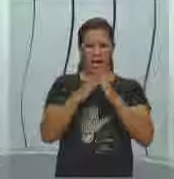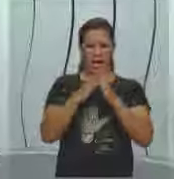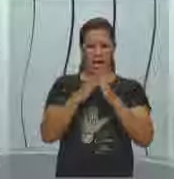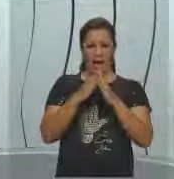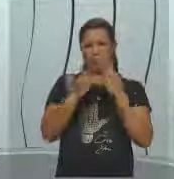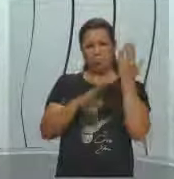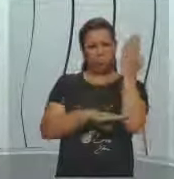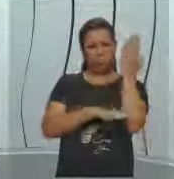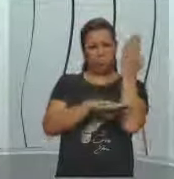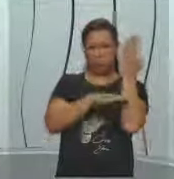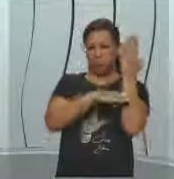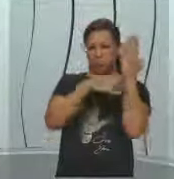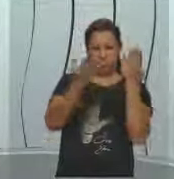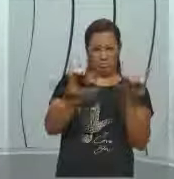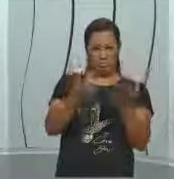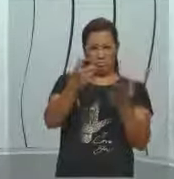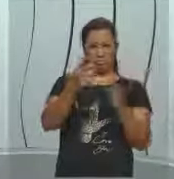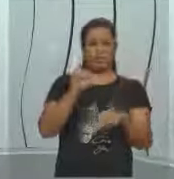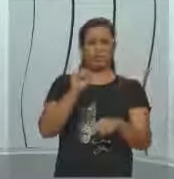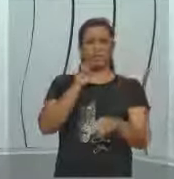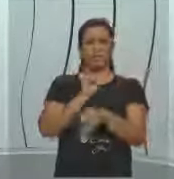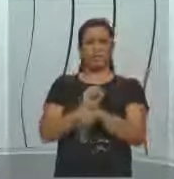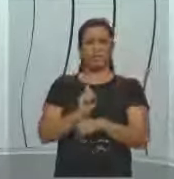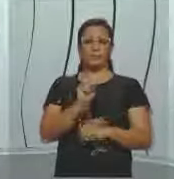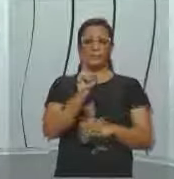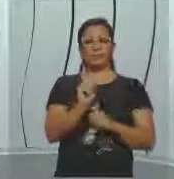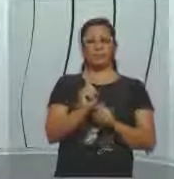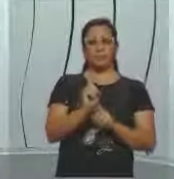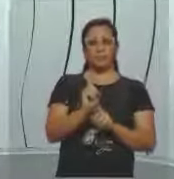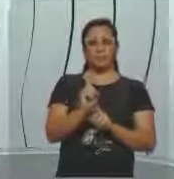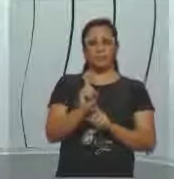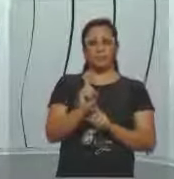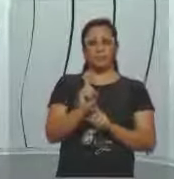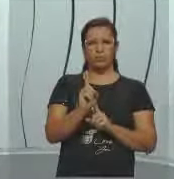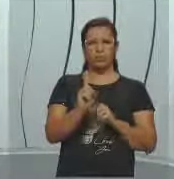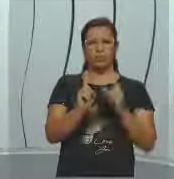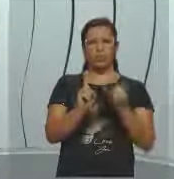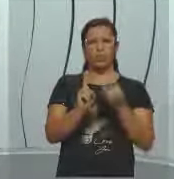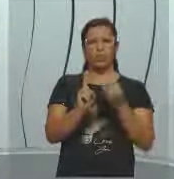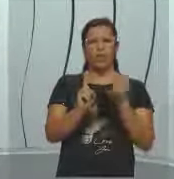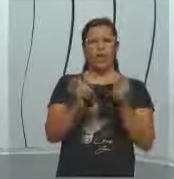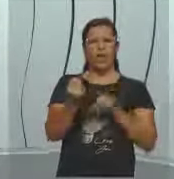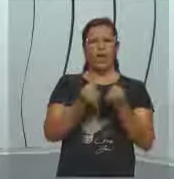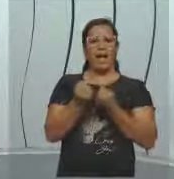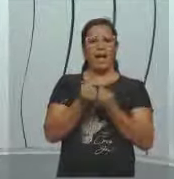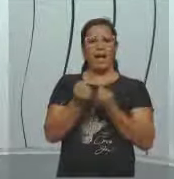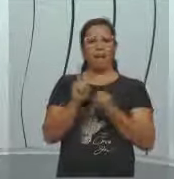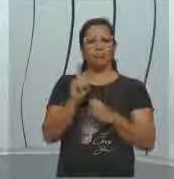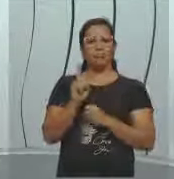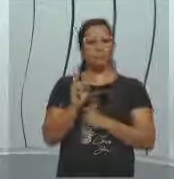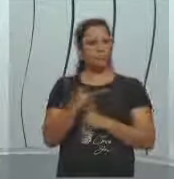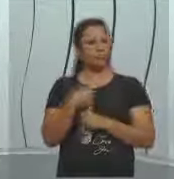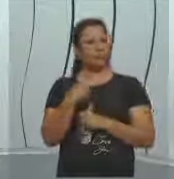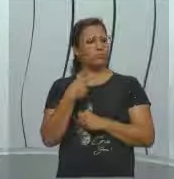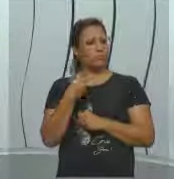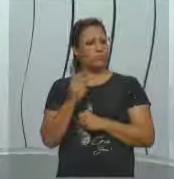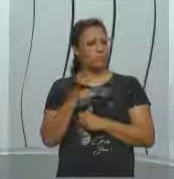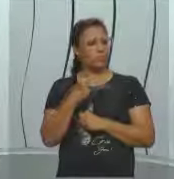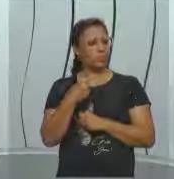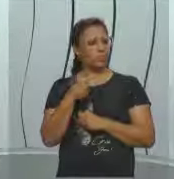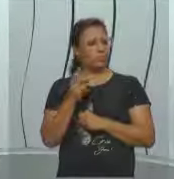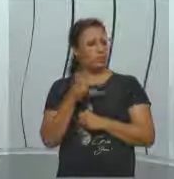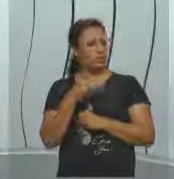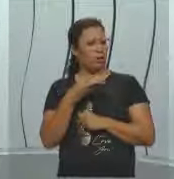do prédio que você vive e você está contando quantos carros passam em frente de